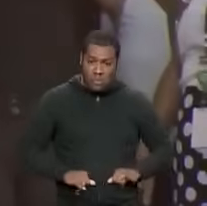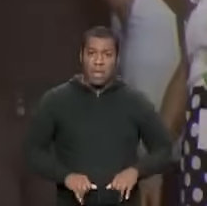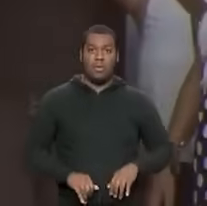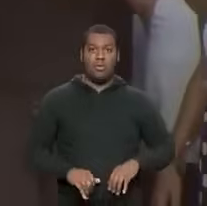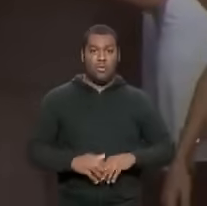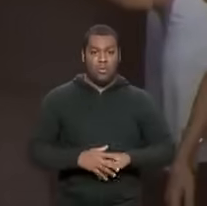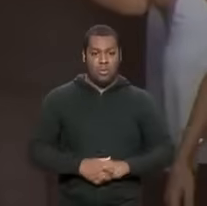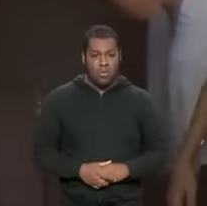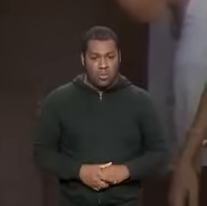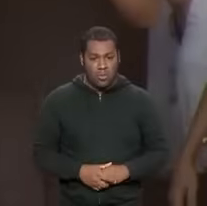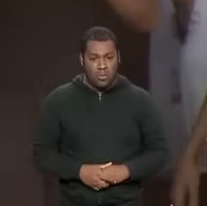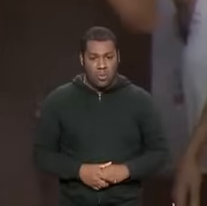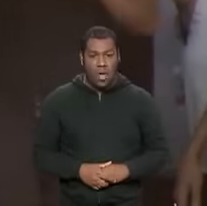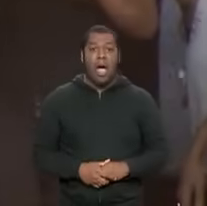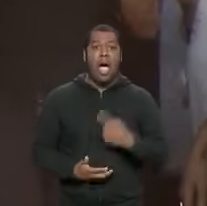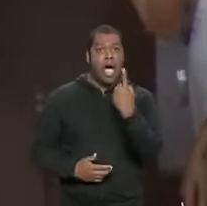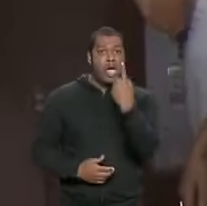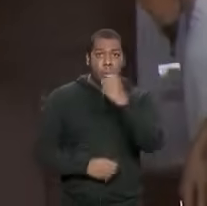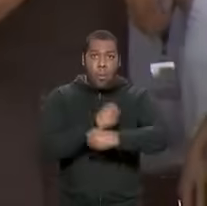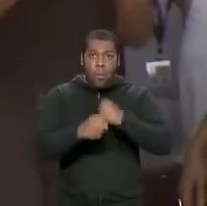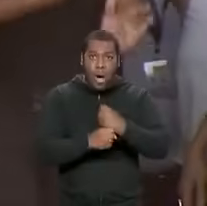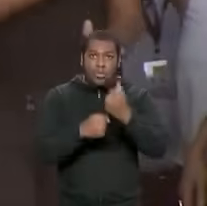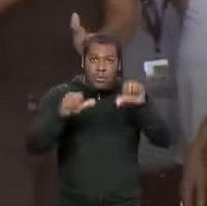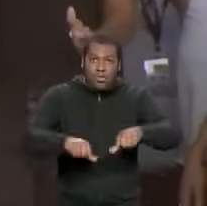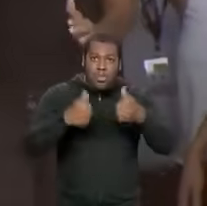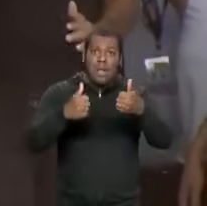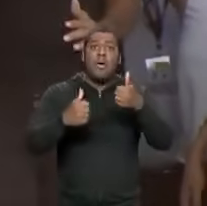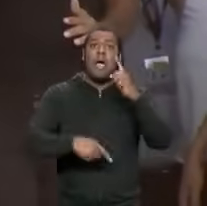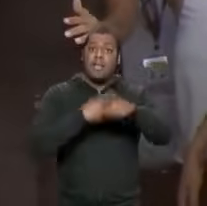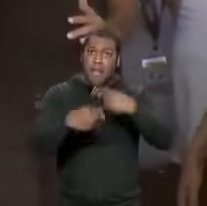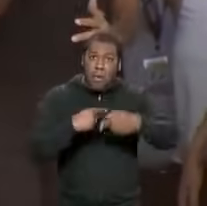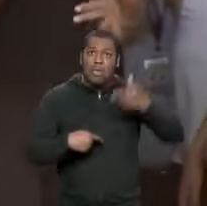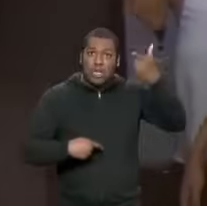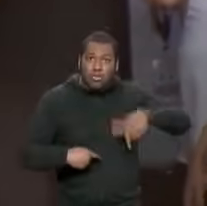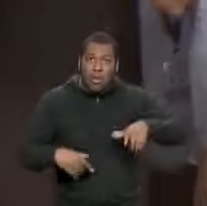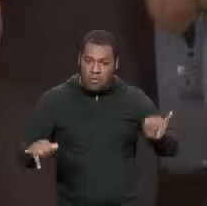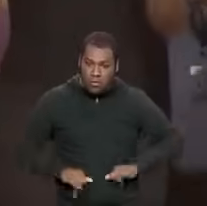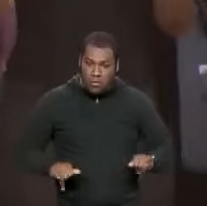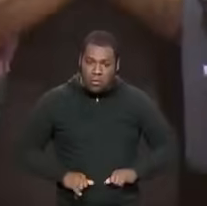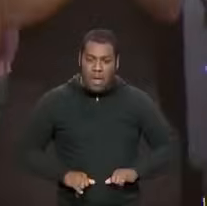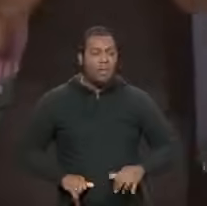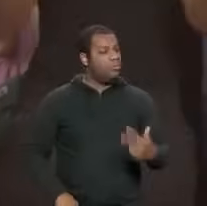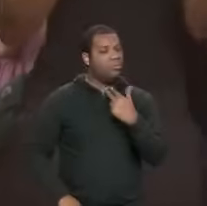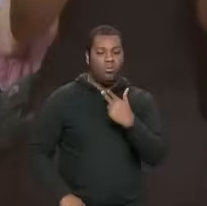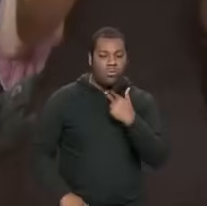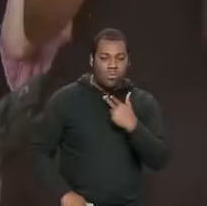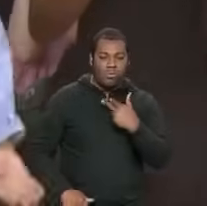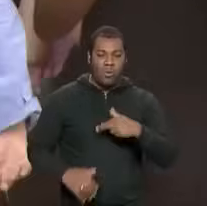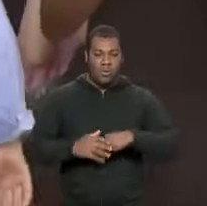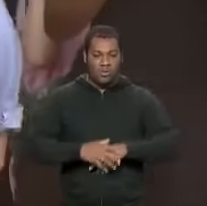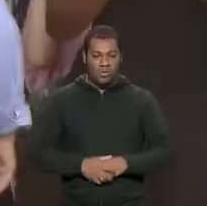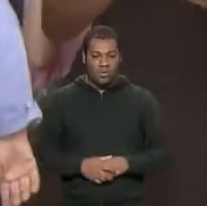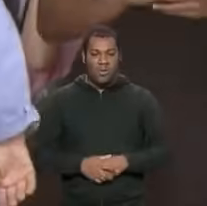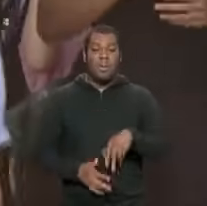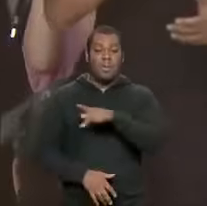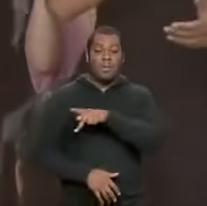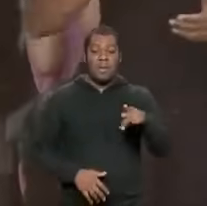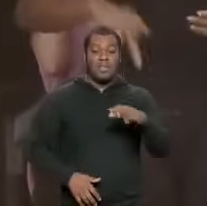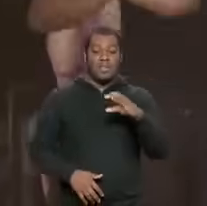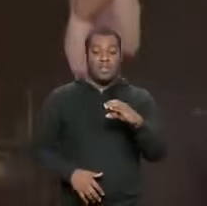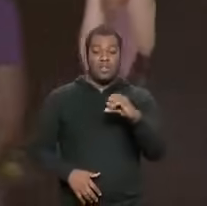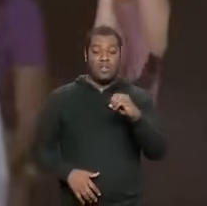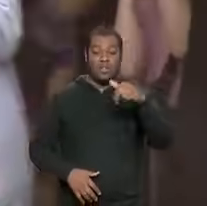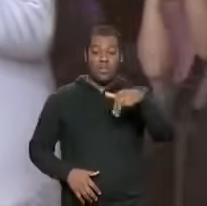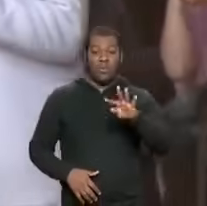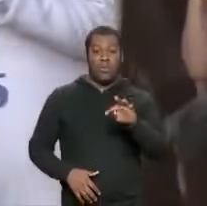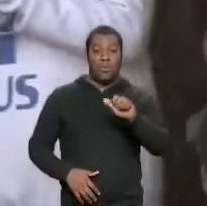ano ele bota desgraça na nossa vida outra vez eu quero que você estava com pena Aristides por dentro ataque e